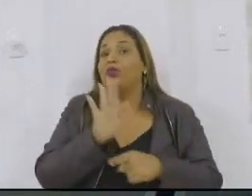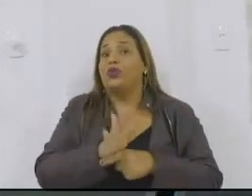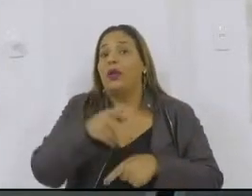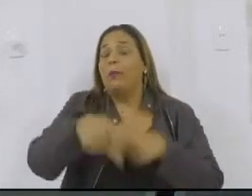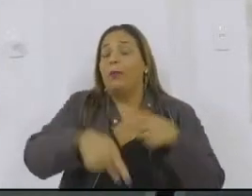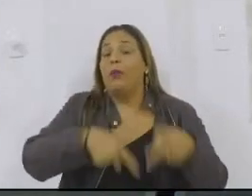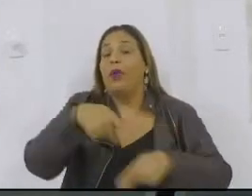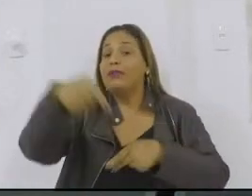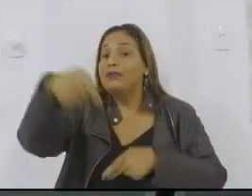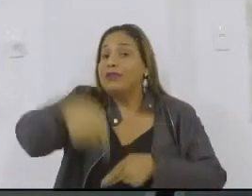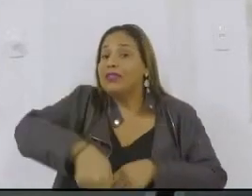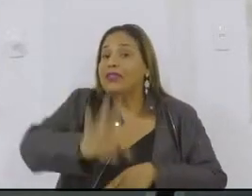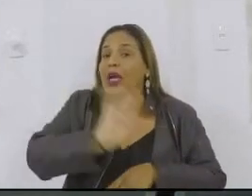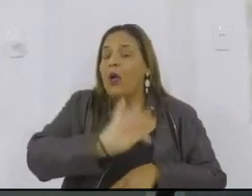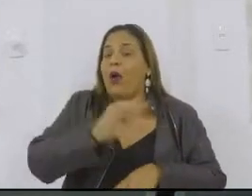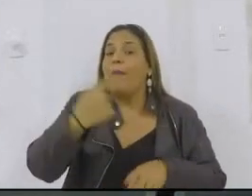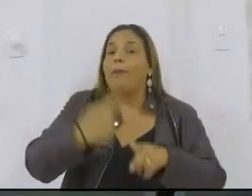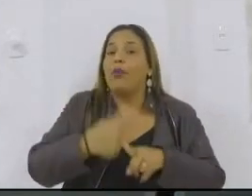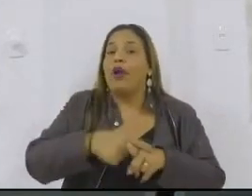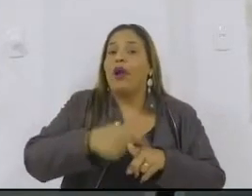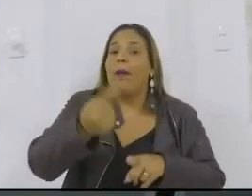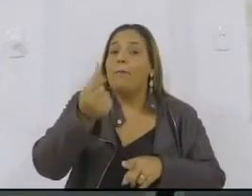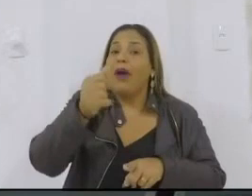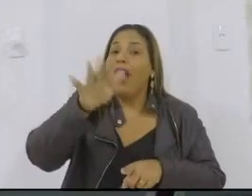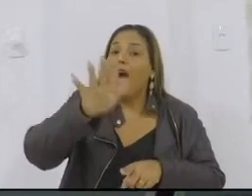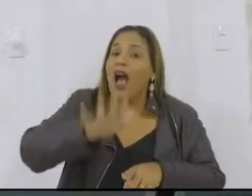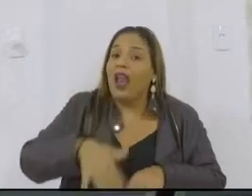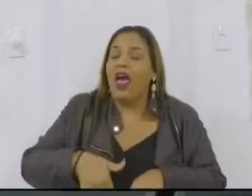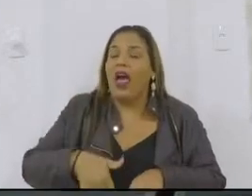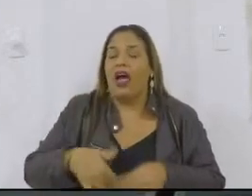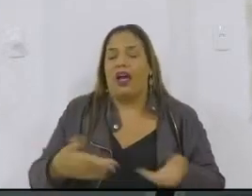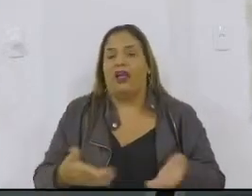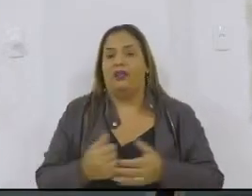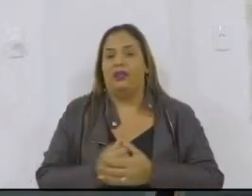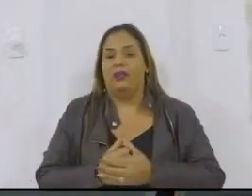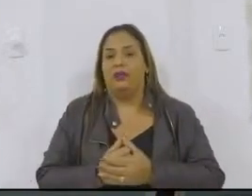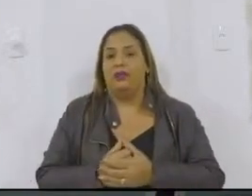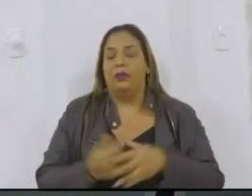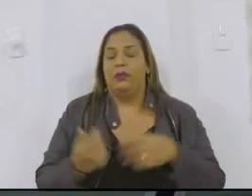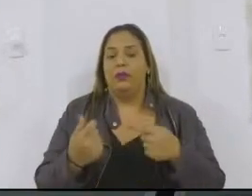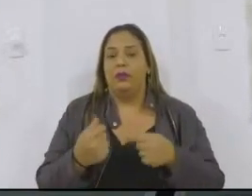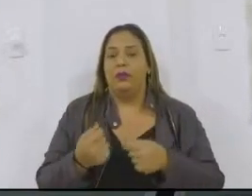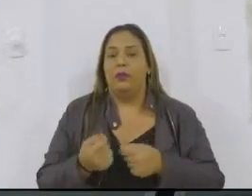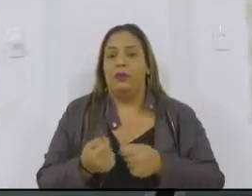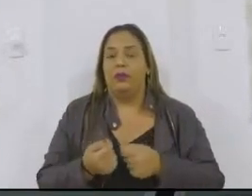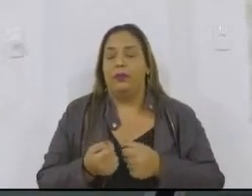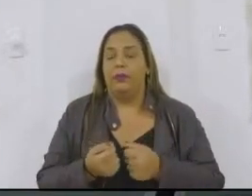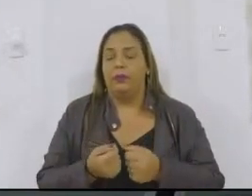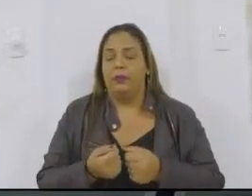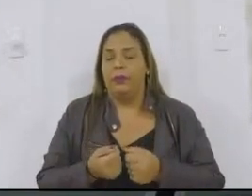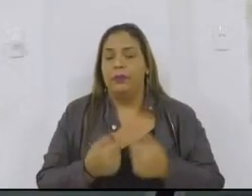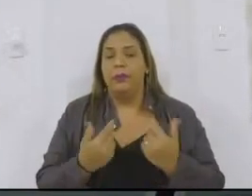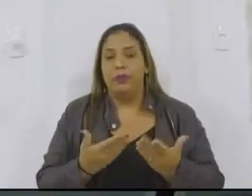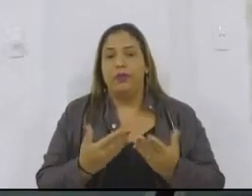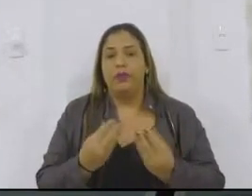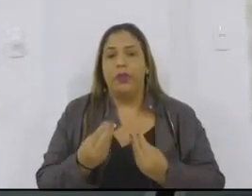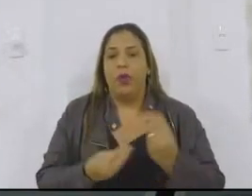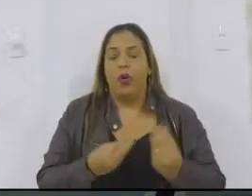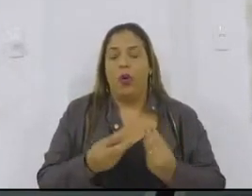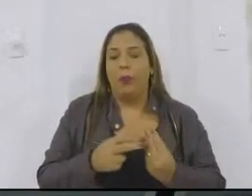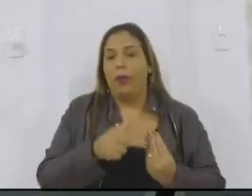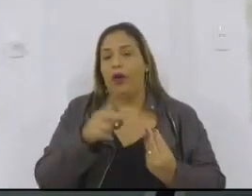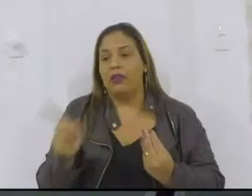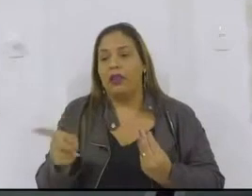município, aonde vai favorecer os moradores na passagem mais barata, na condição de